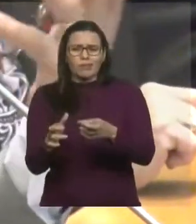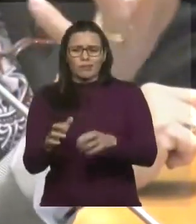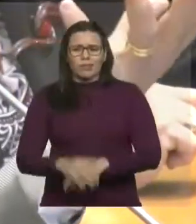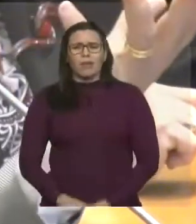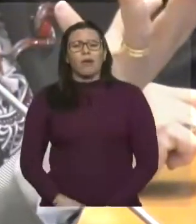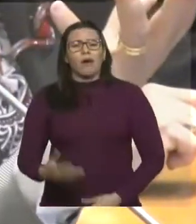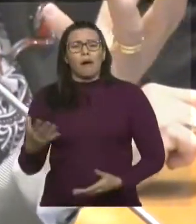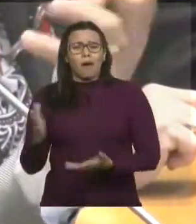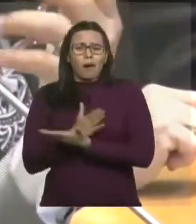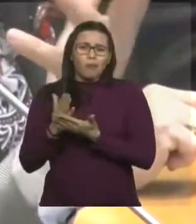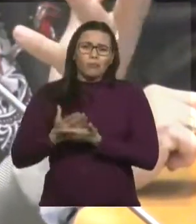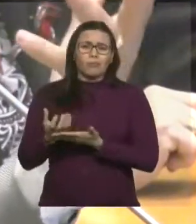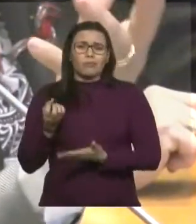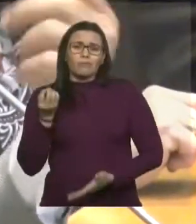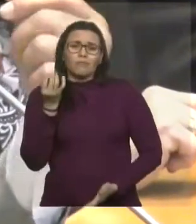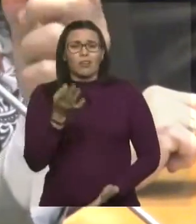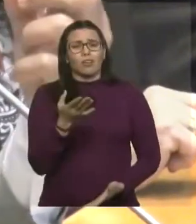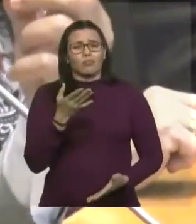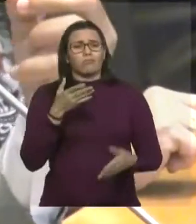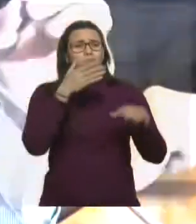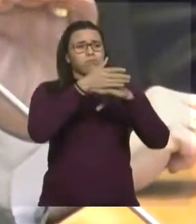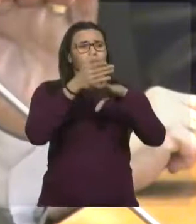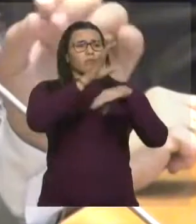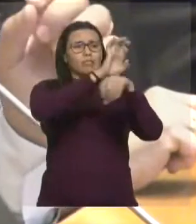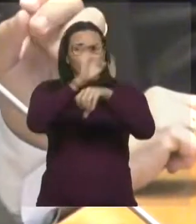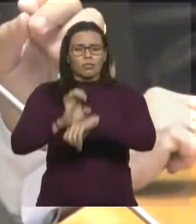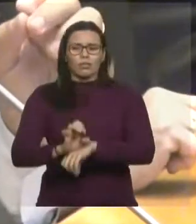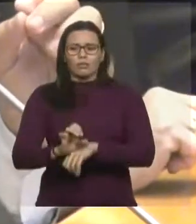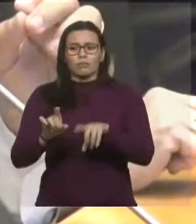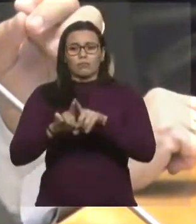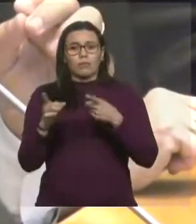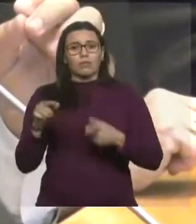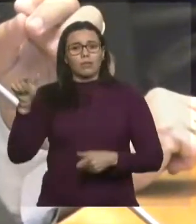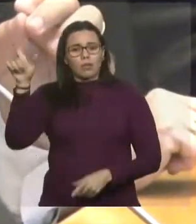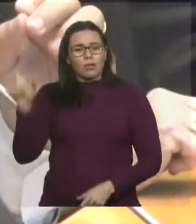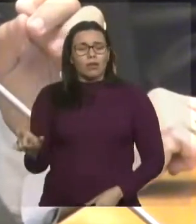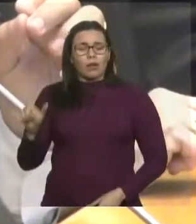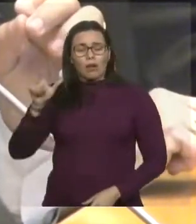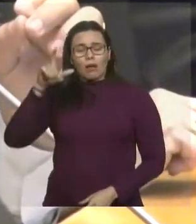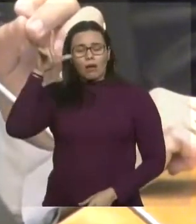de suas condições, um belo trabalho pelo povo do Maranhão nesse sentido.